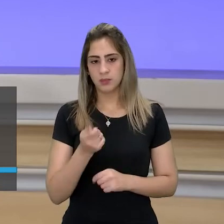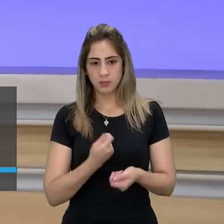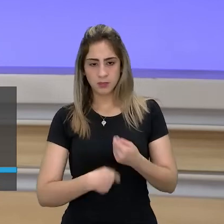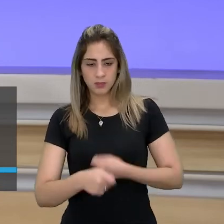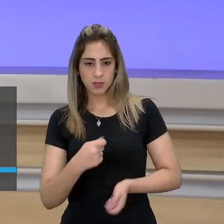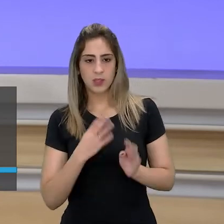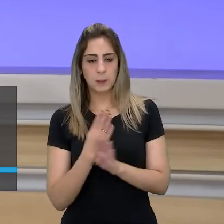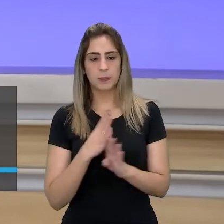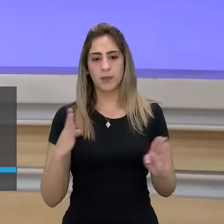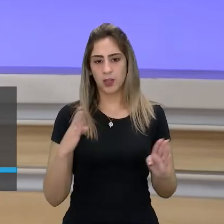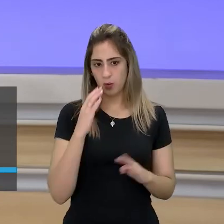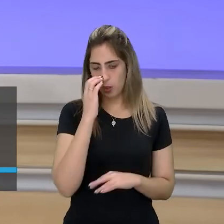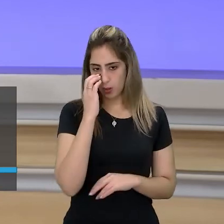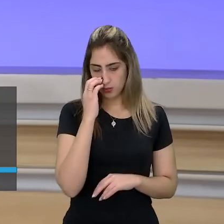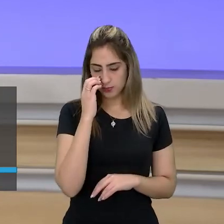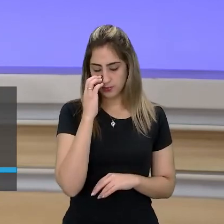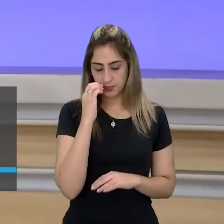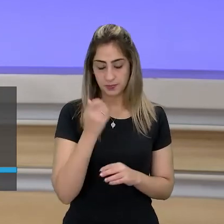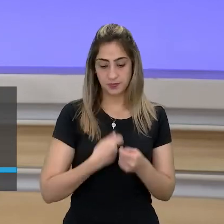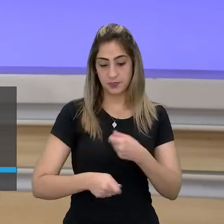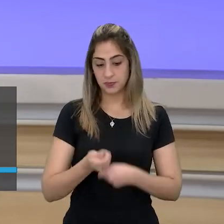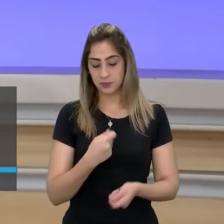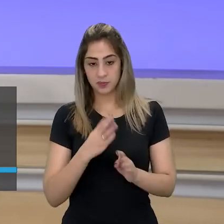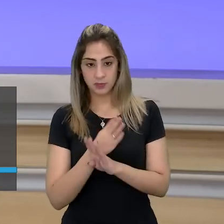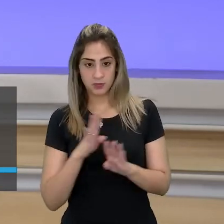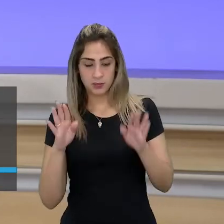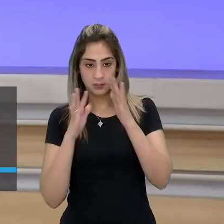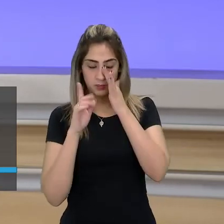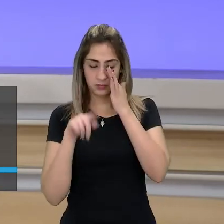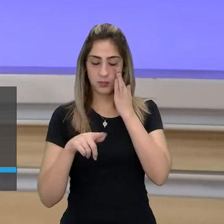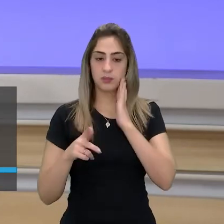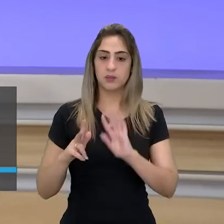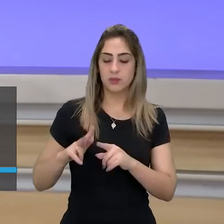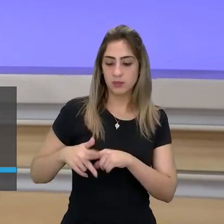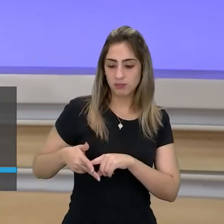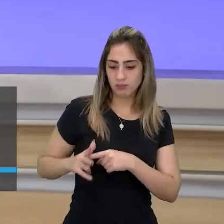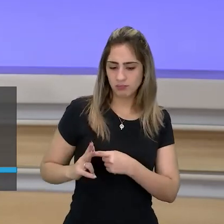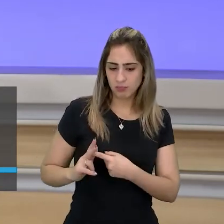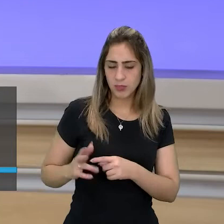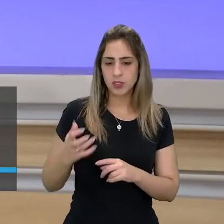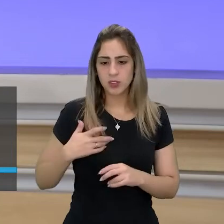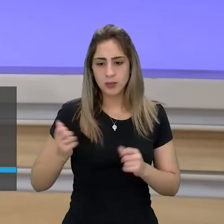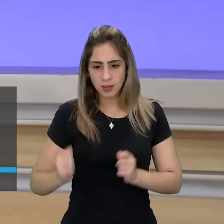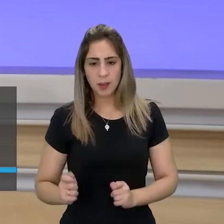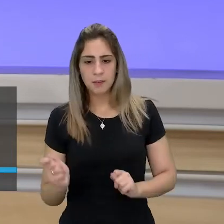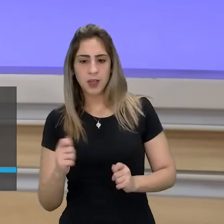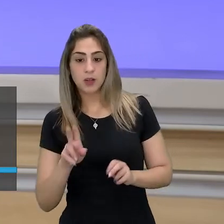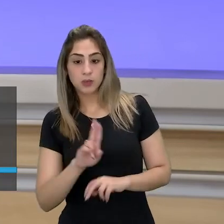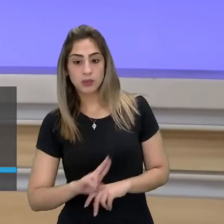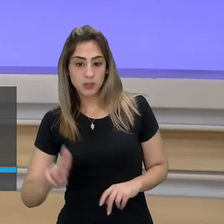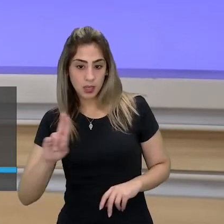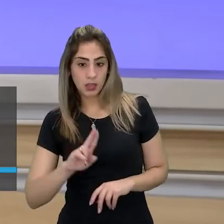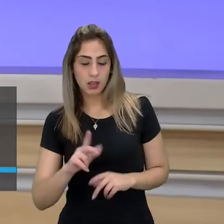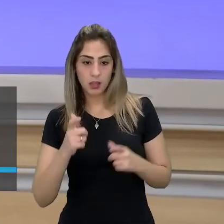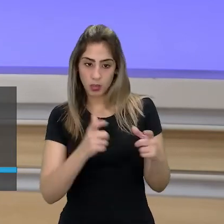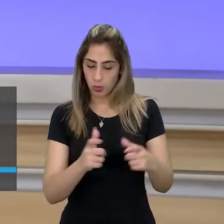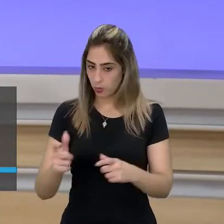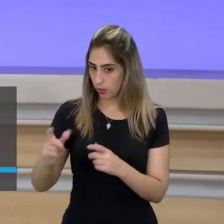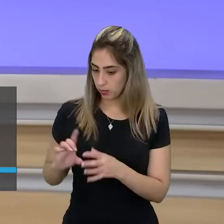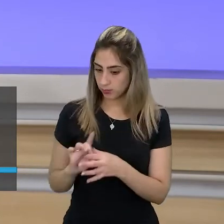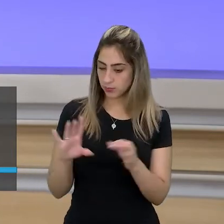controle biológico. Controle biológico, né, uma ferramenta que a gente pode utilizar também em ambientes